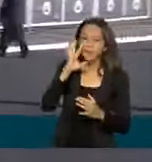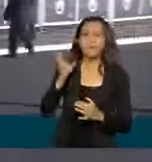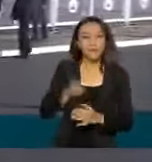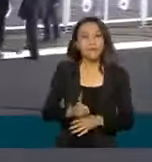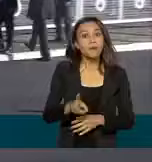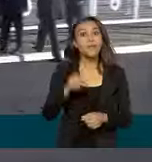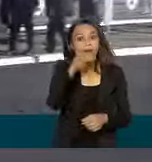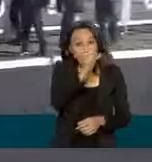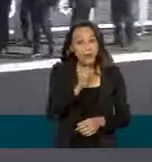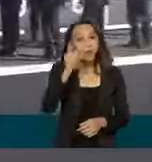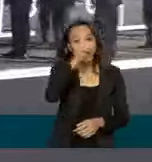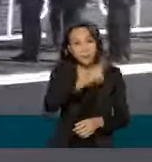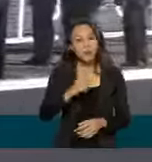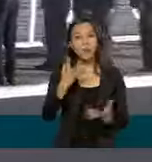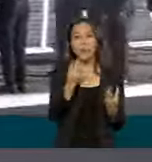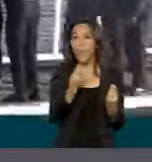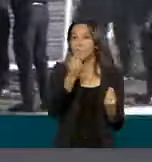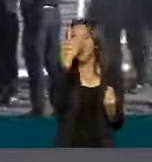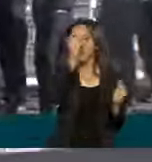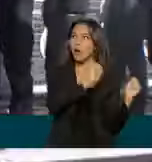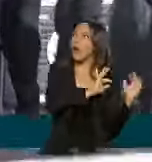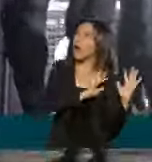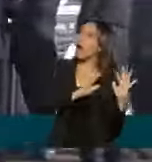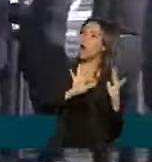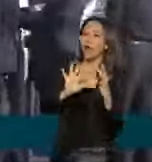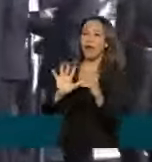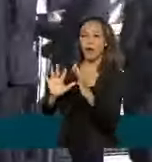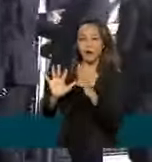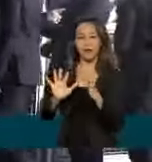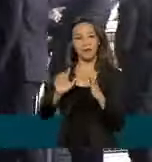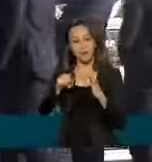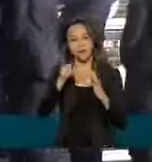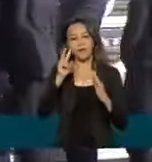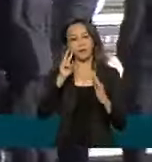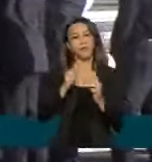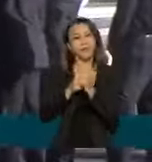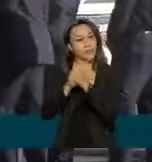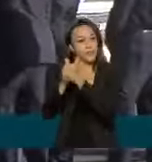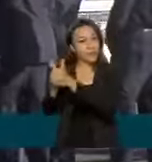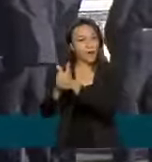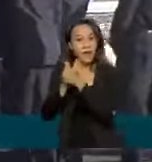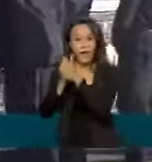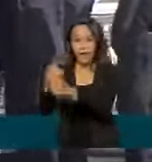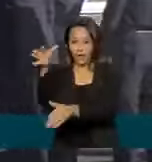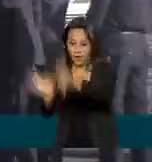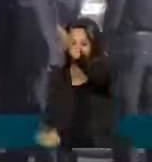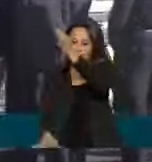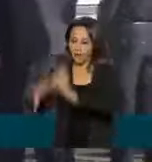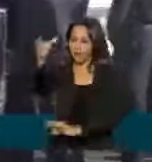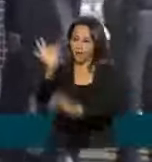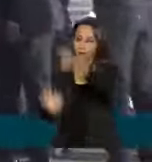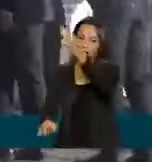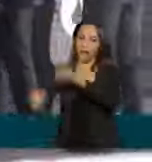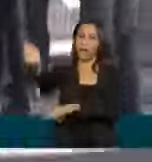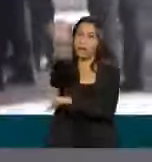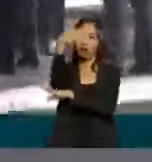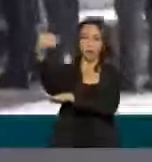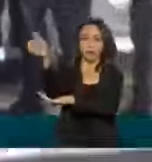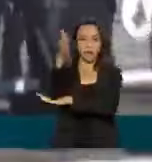semana, muitos populares também acompanham esta cerimônia de hasteamento da bandeira nacional.